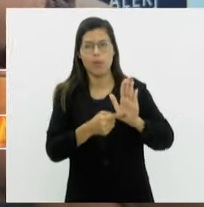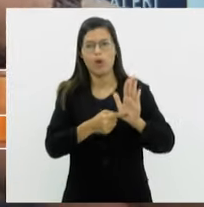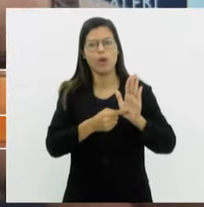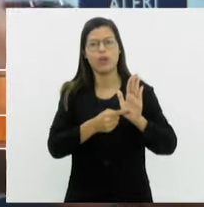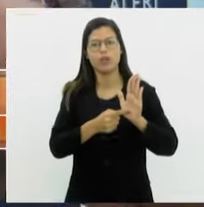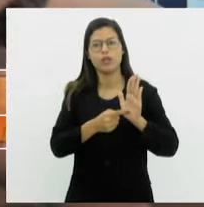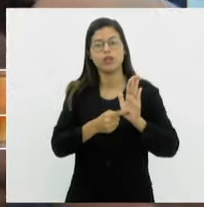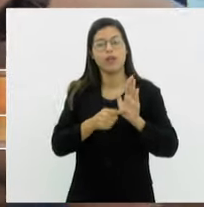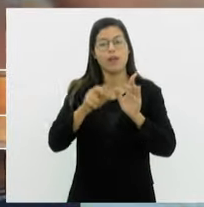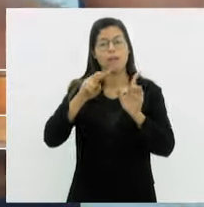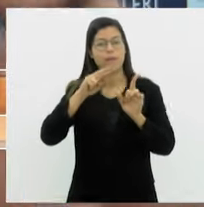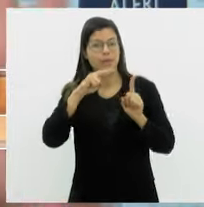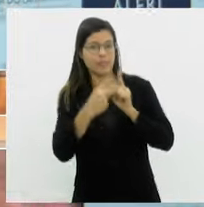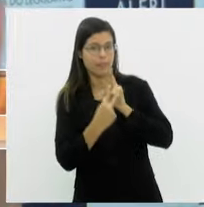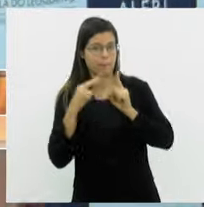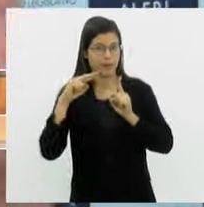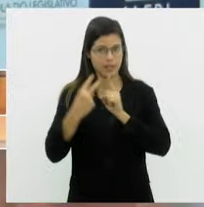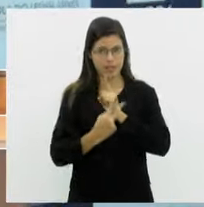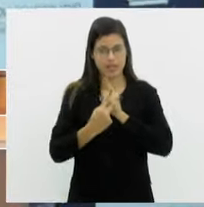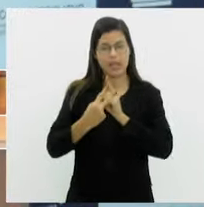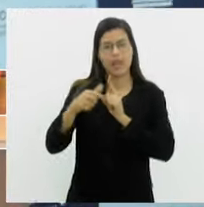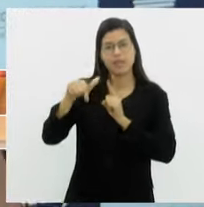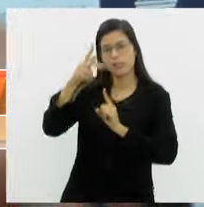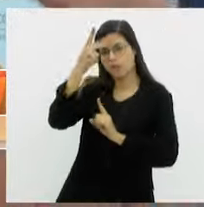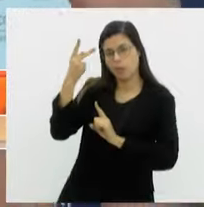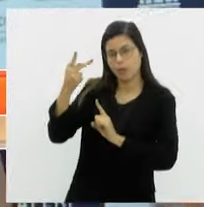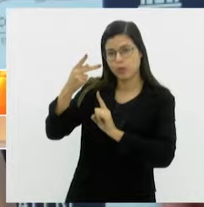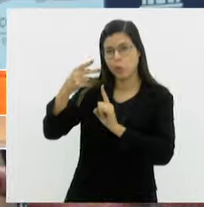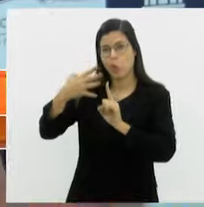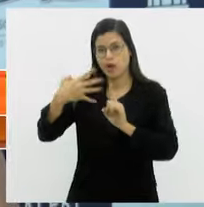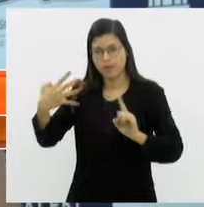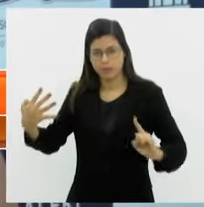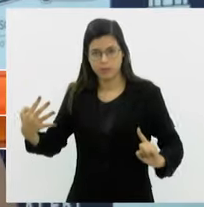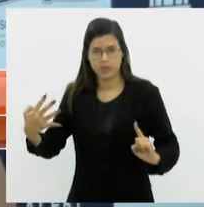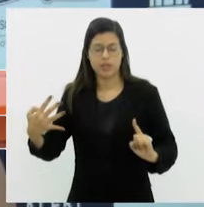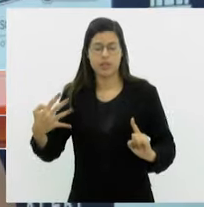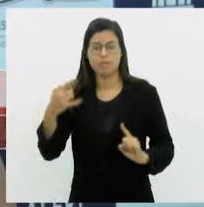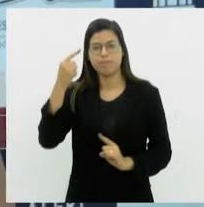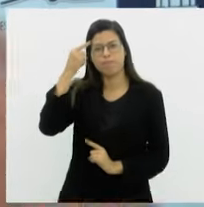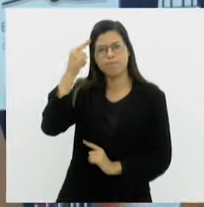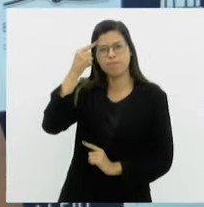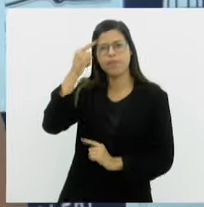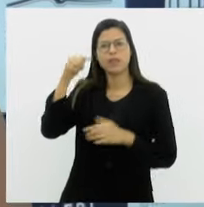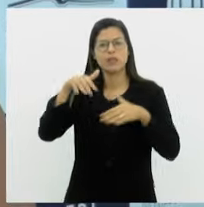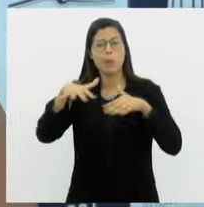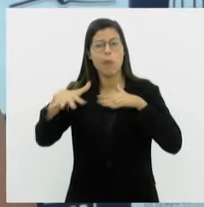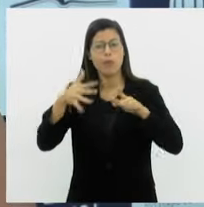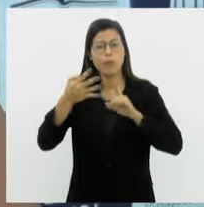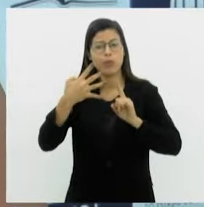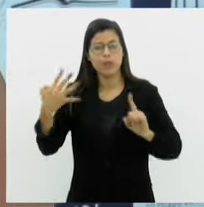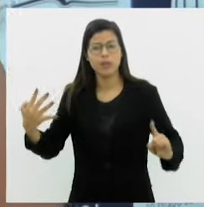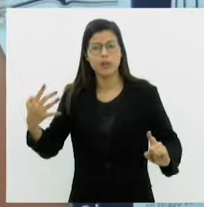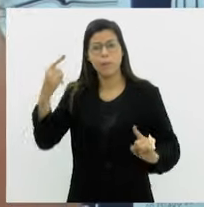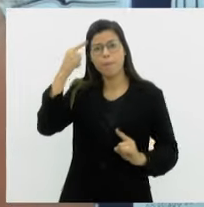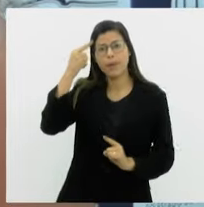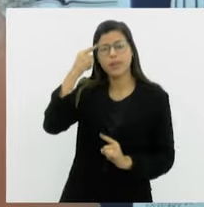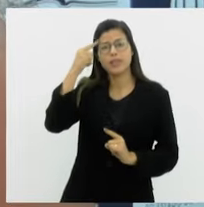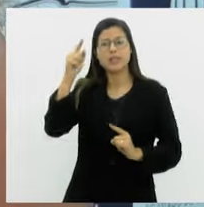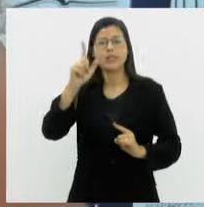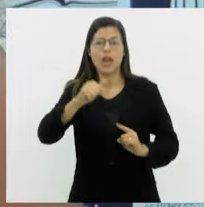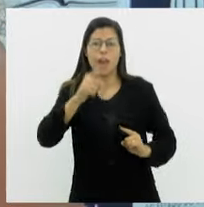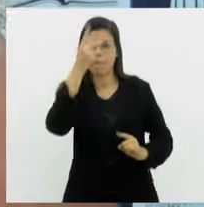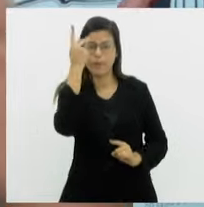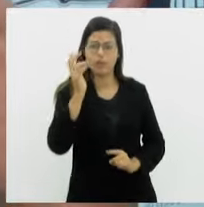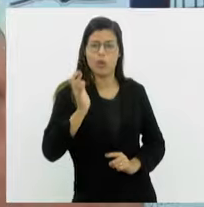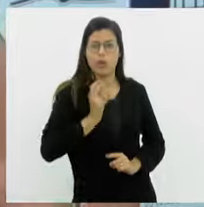vai dar visibilidade a esses corpos invisíveis, né? Porque quando a gente pensa no movimento LGBT, a gente pensa no movimento de classe média e branco,